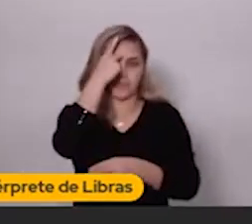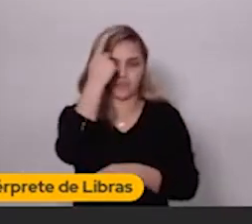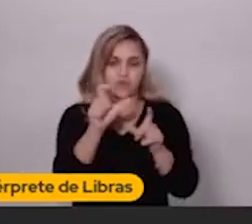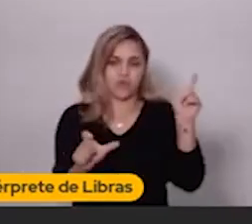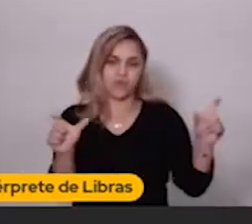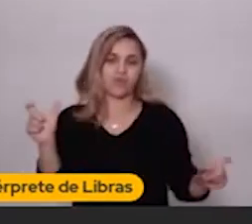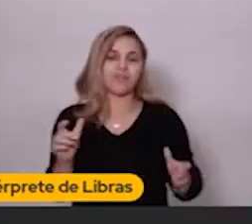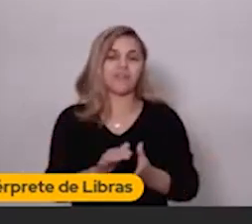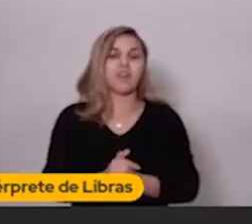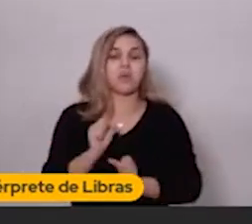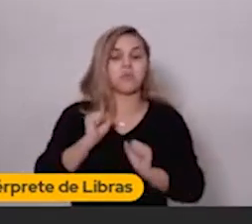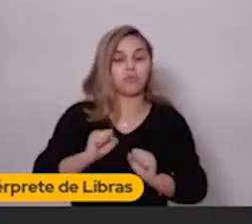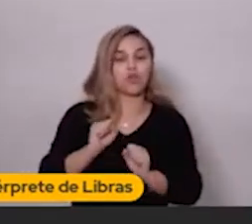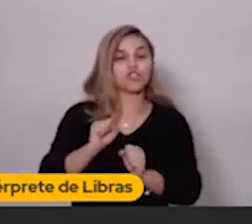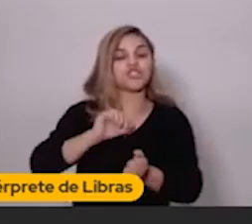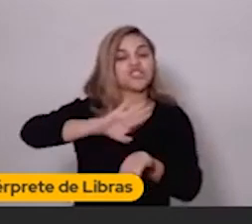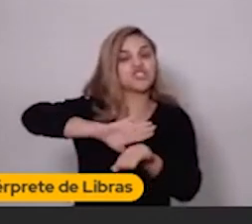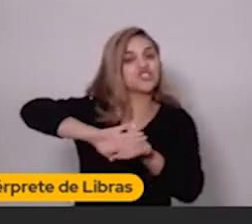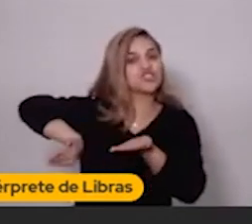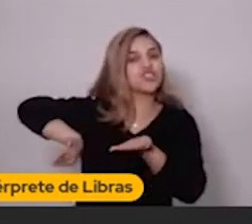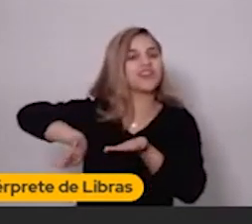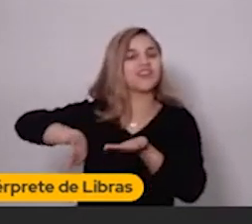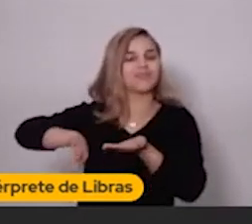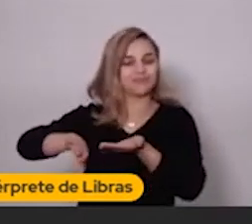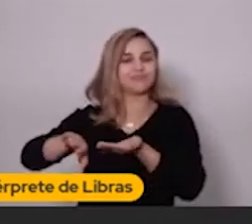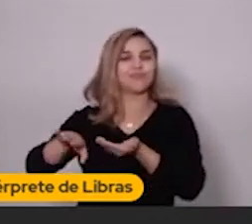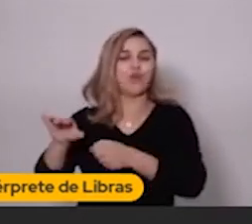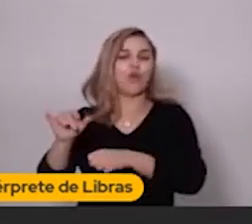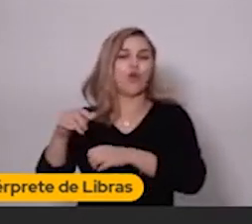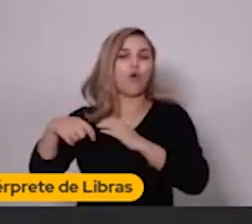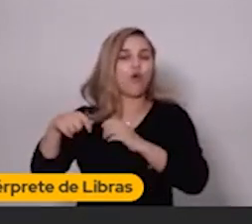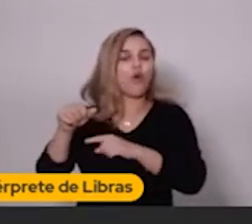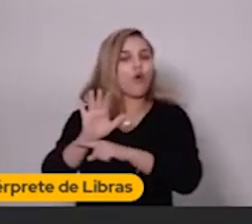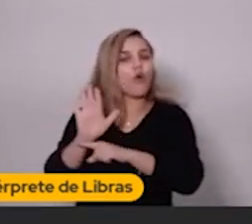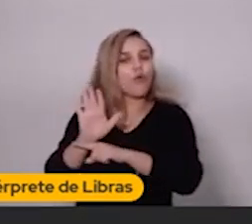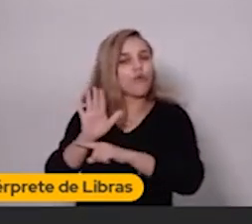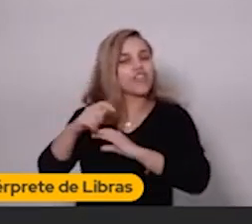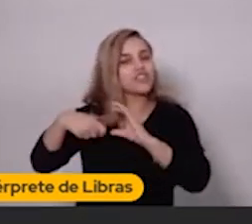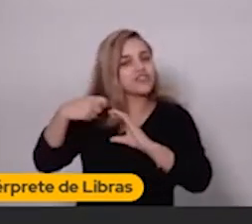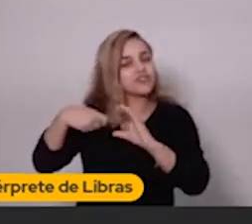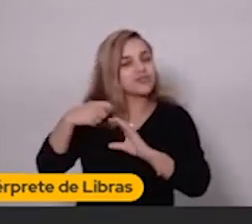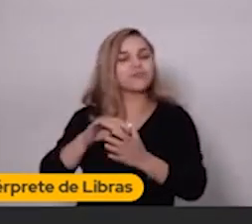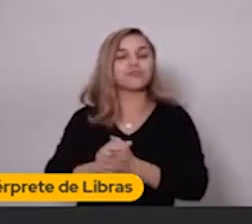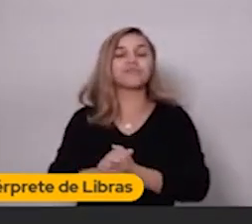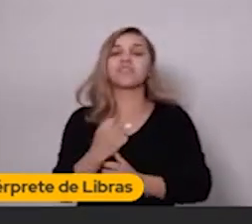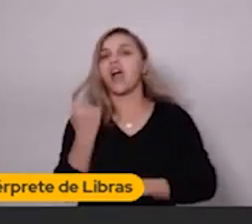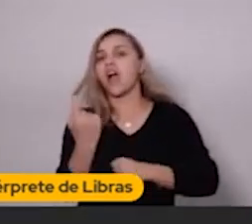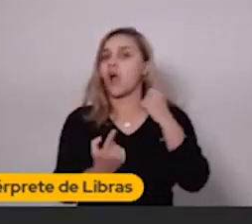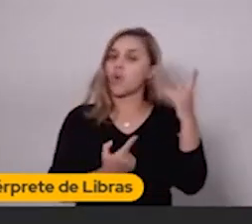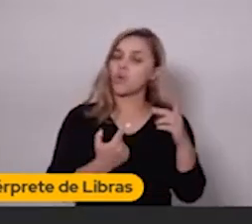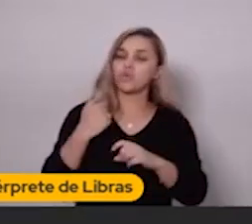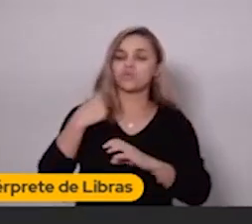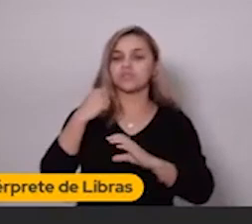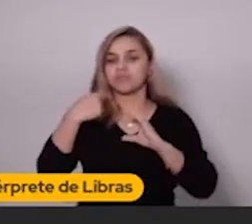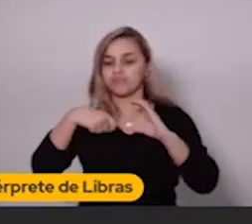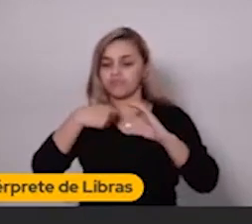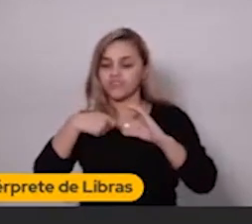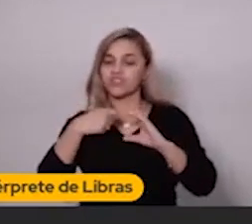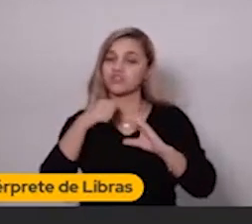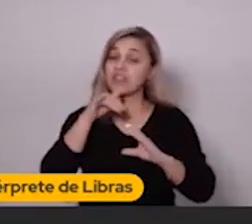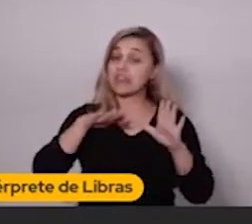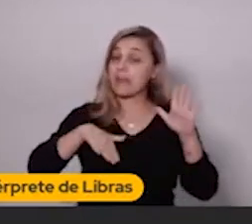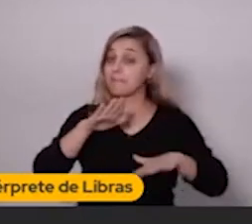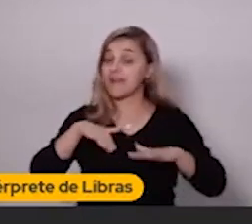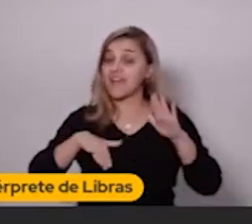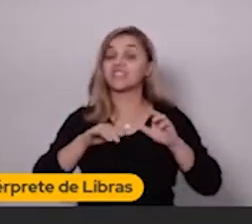vídeo ou até o encerramento do canal. Alguns tipos de vídeo, dependendo do nível,